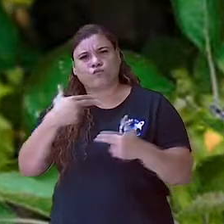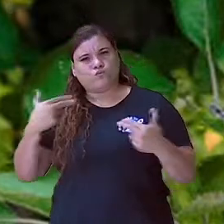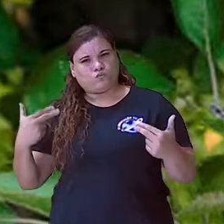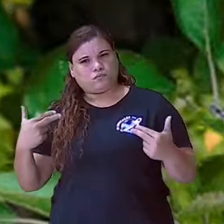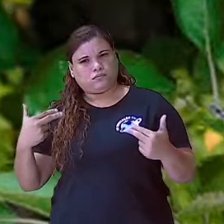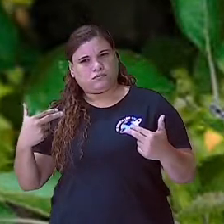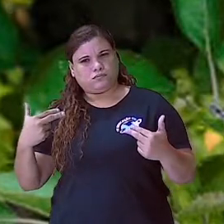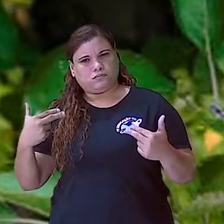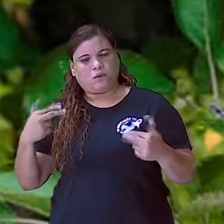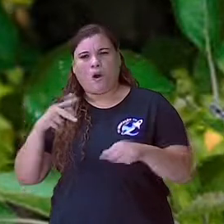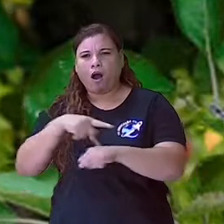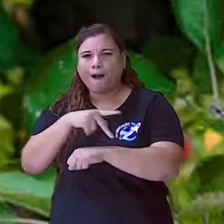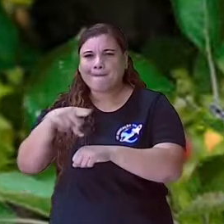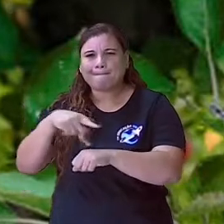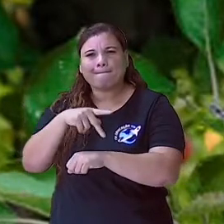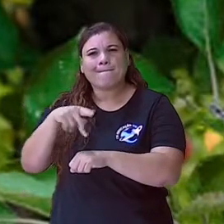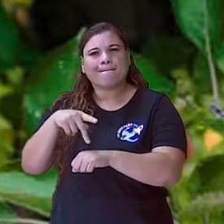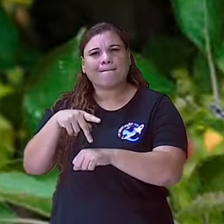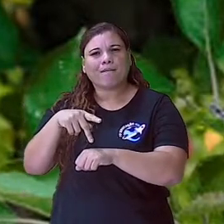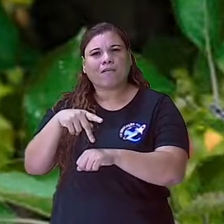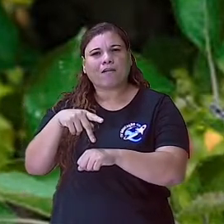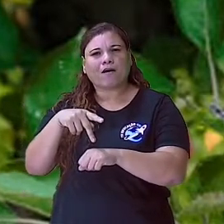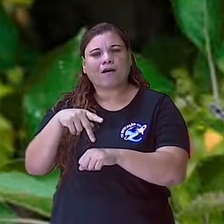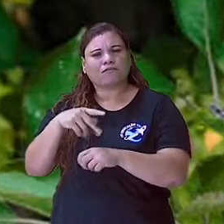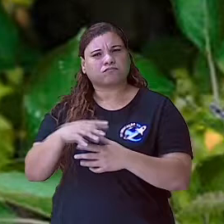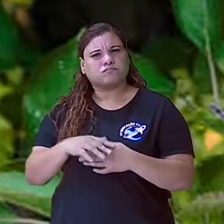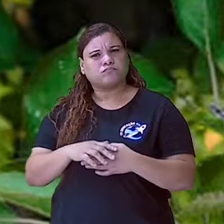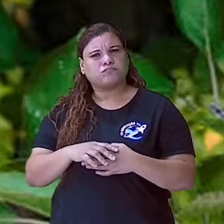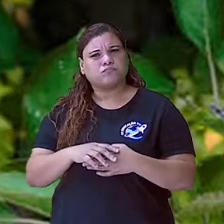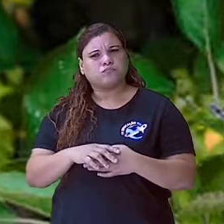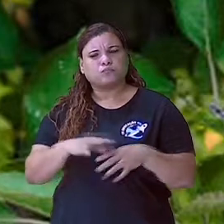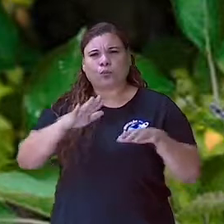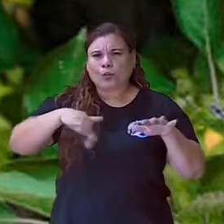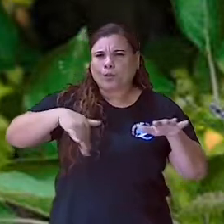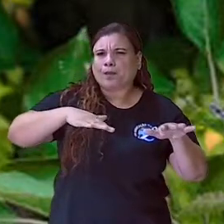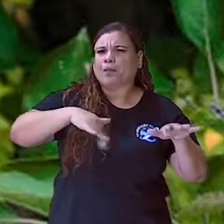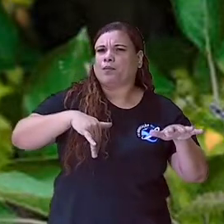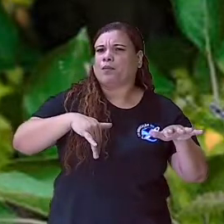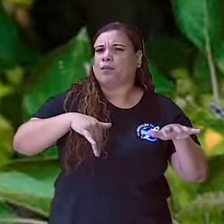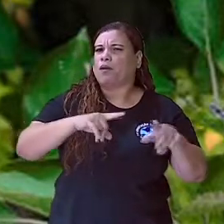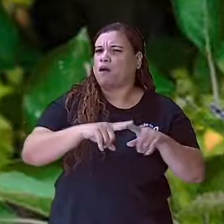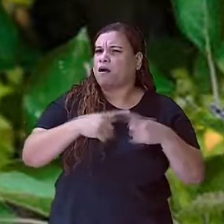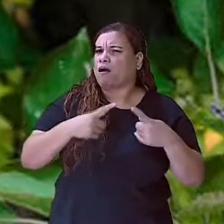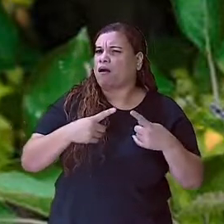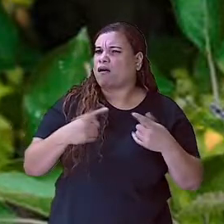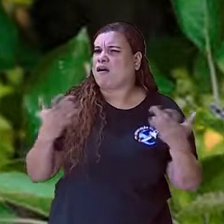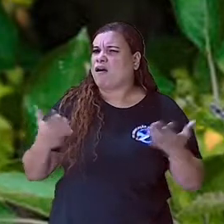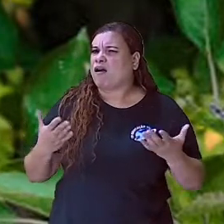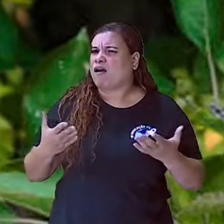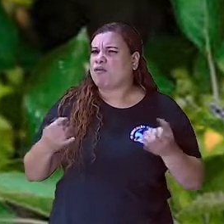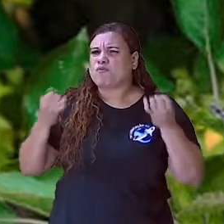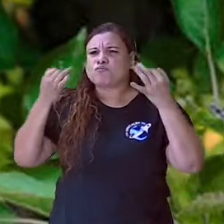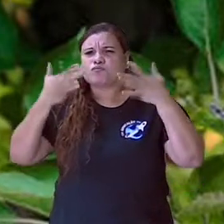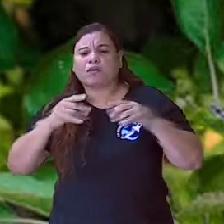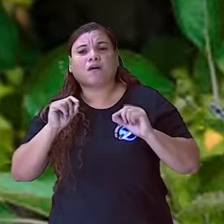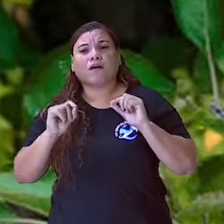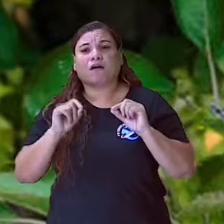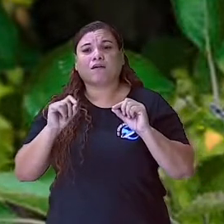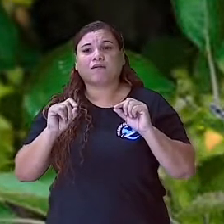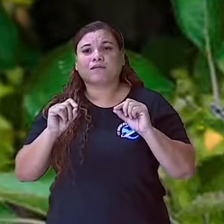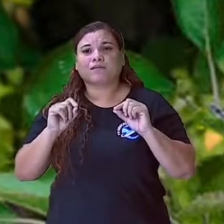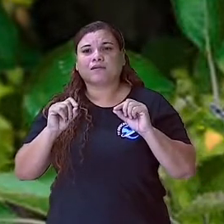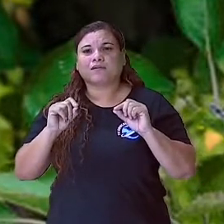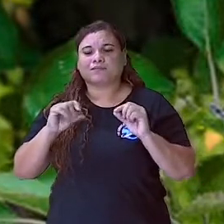na banana, na manga, na laranja, mas só que eu estou falando de um continente que o clima